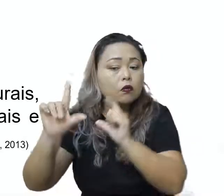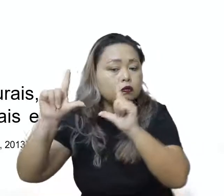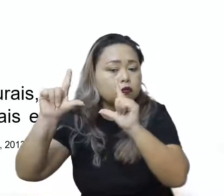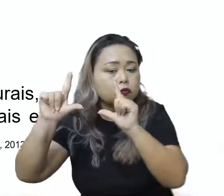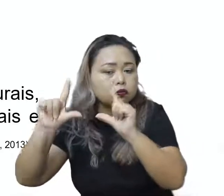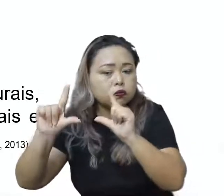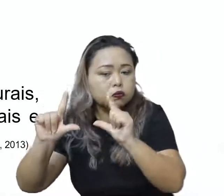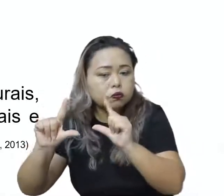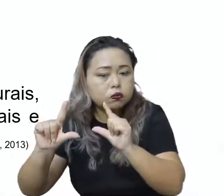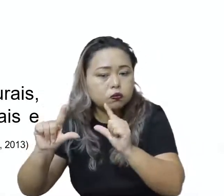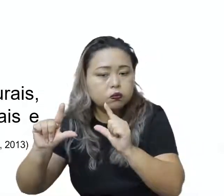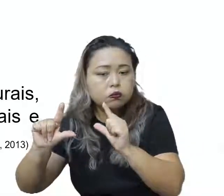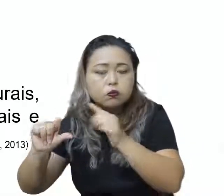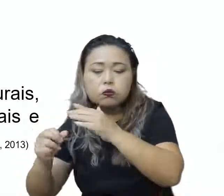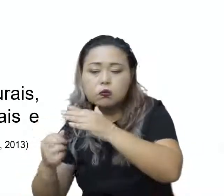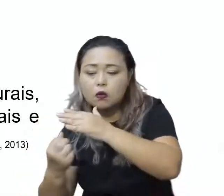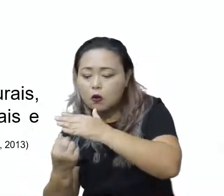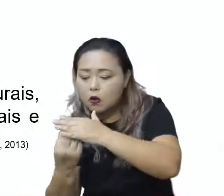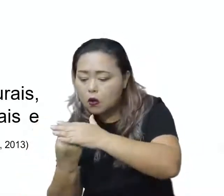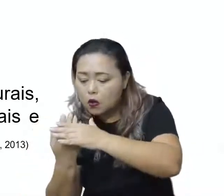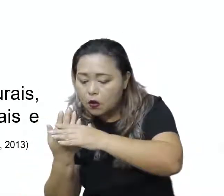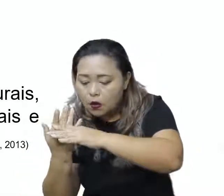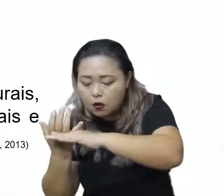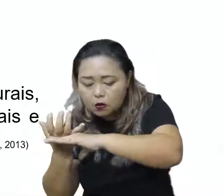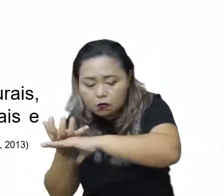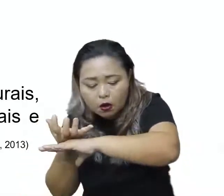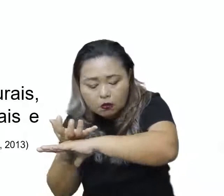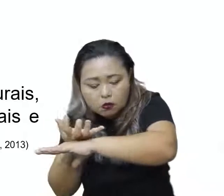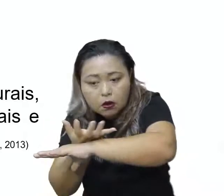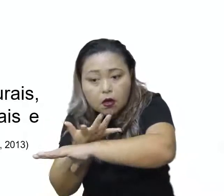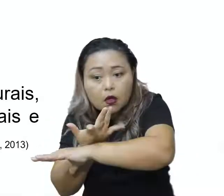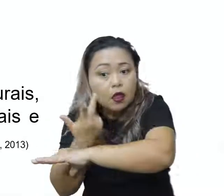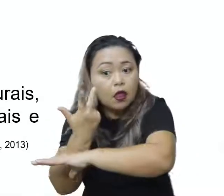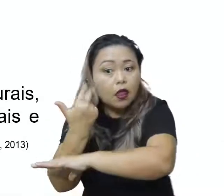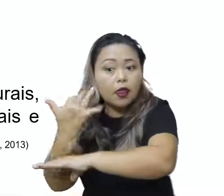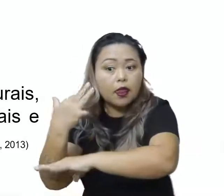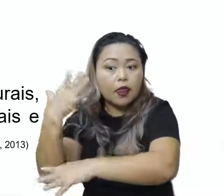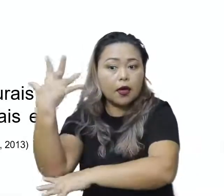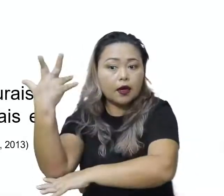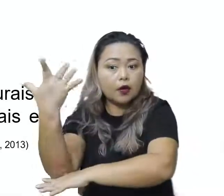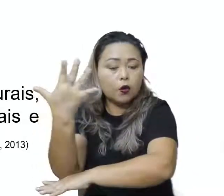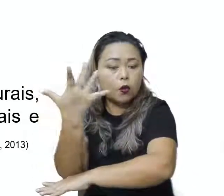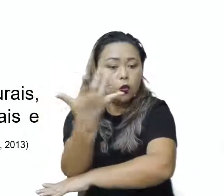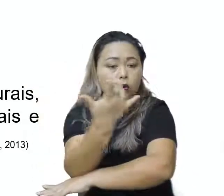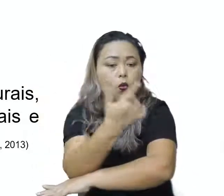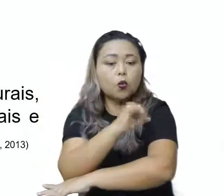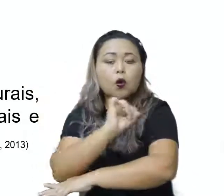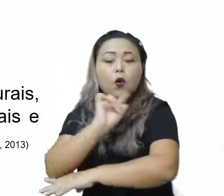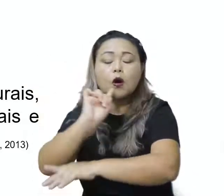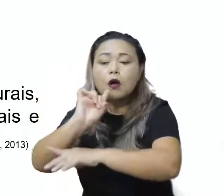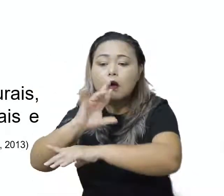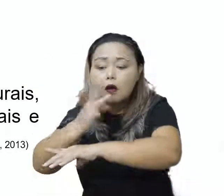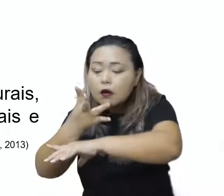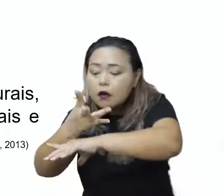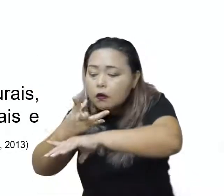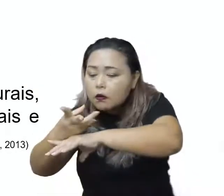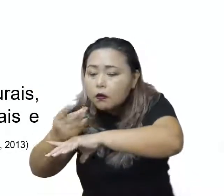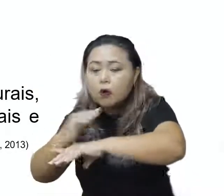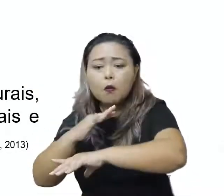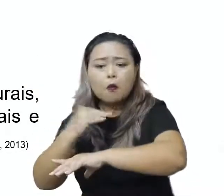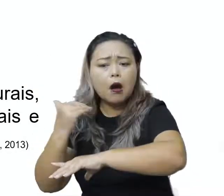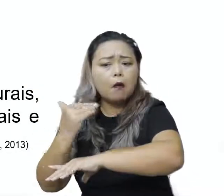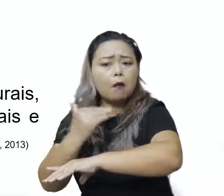Diminuição drástica dos ecossistemas naturais, causando a extinção de muitas